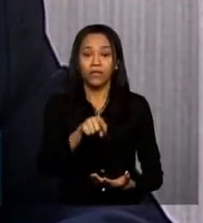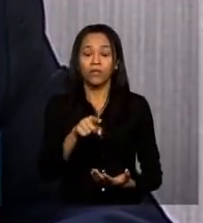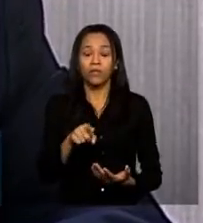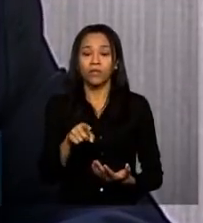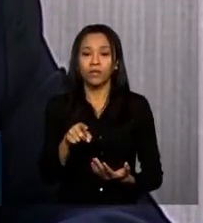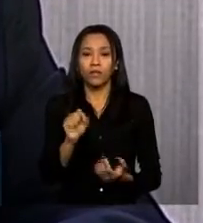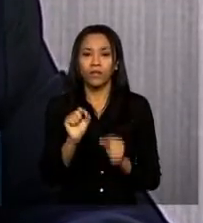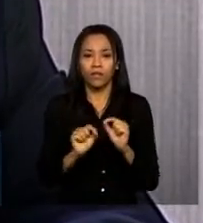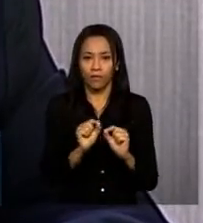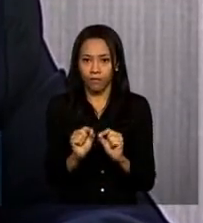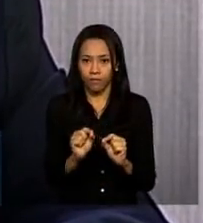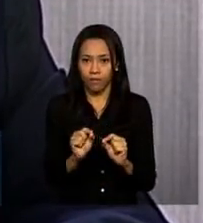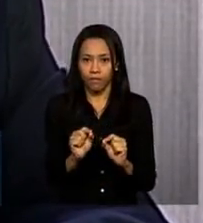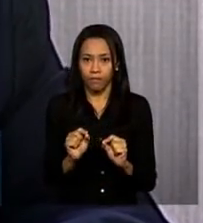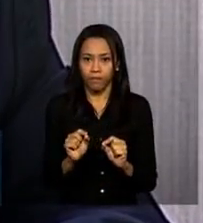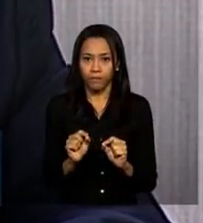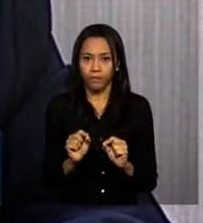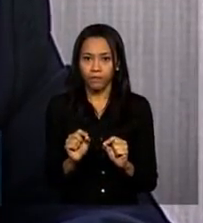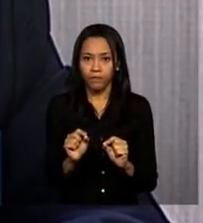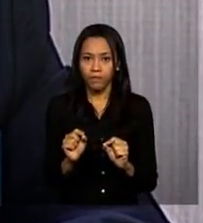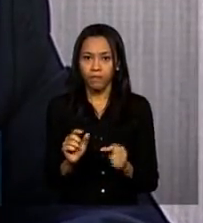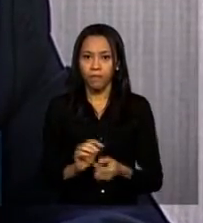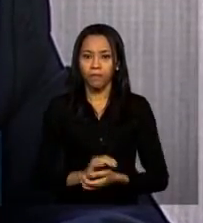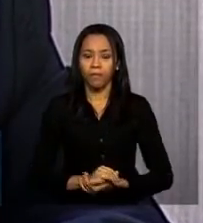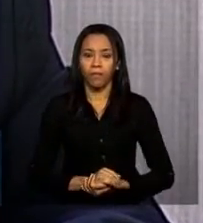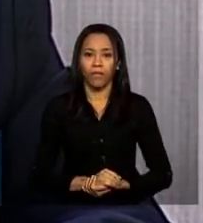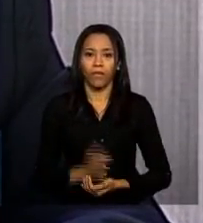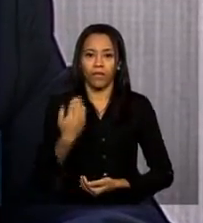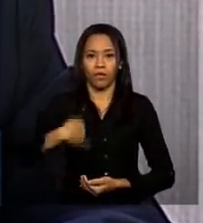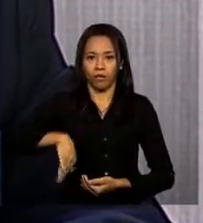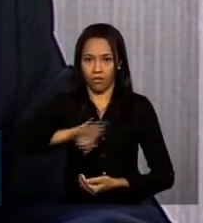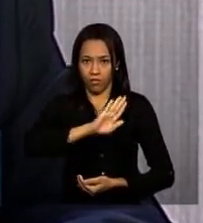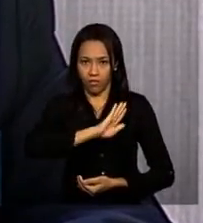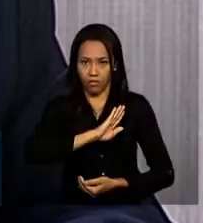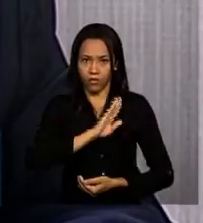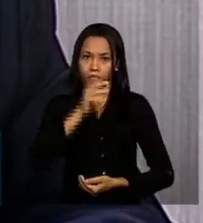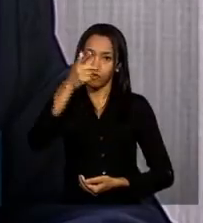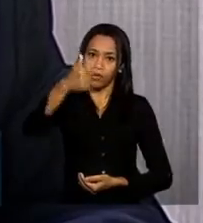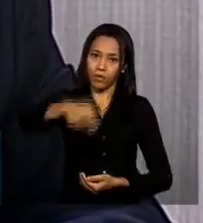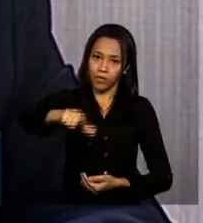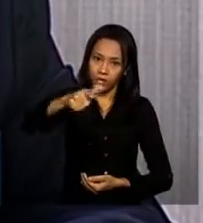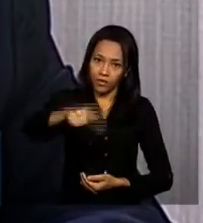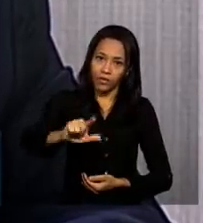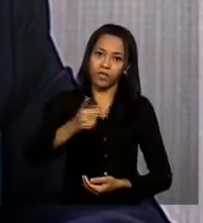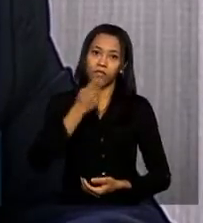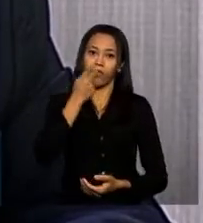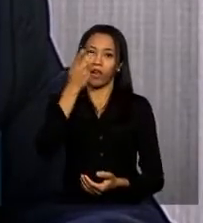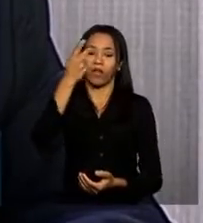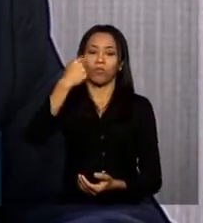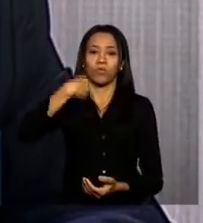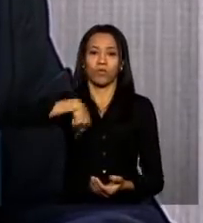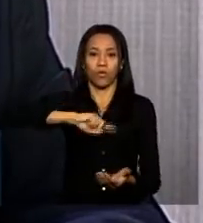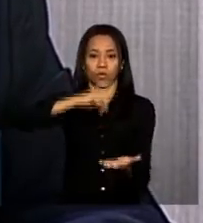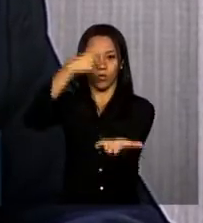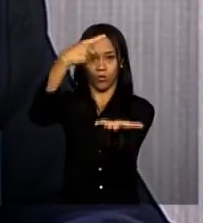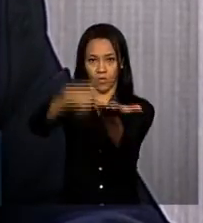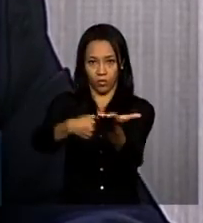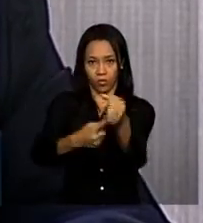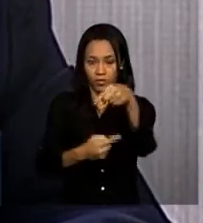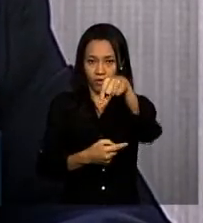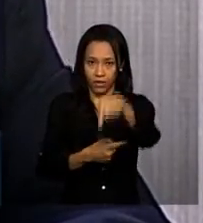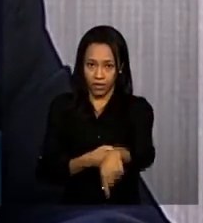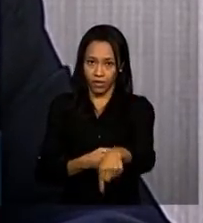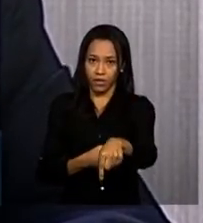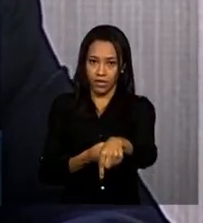dimensão para todos nós. Nós renovamos, portanto, esse nosso compromisso